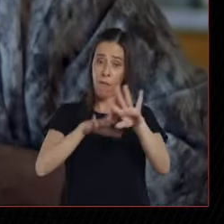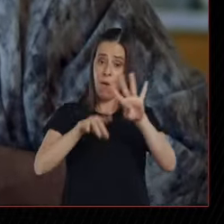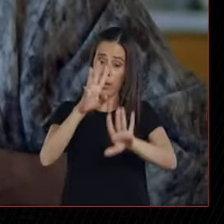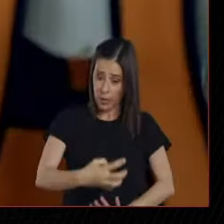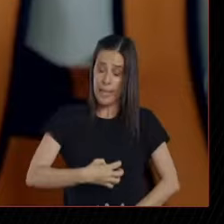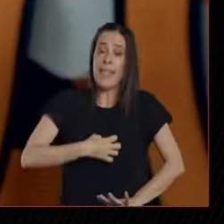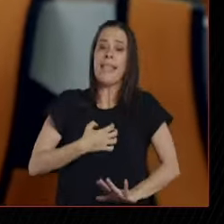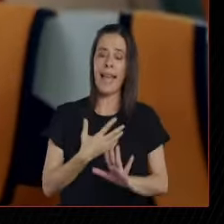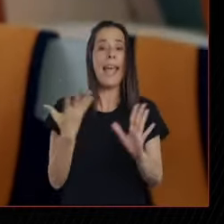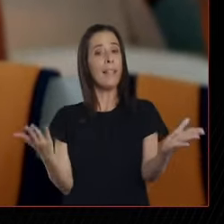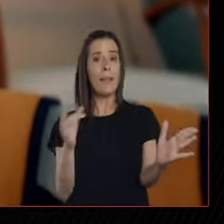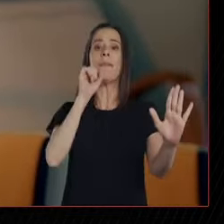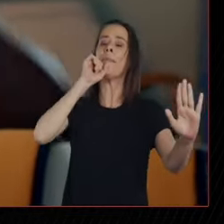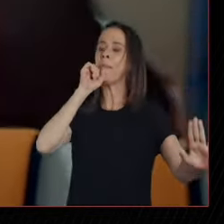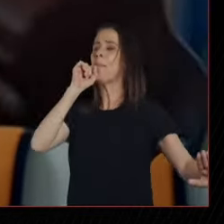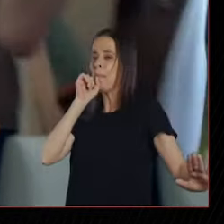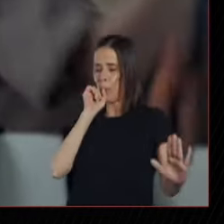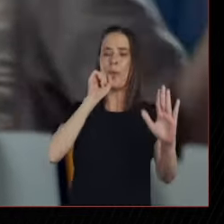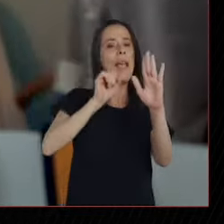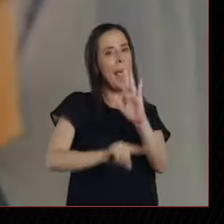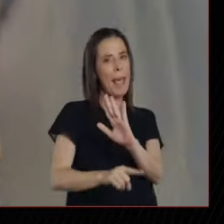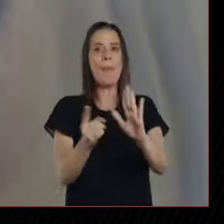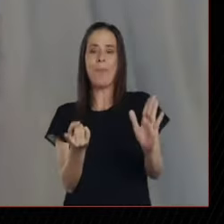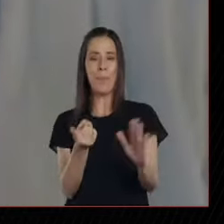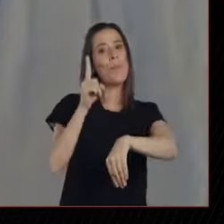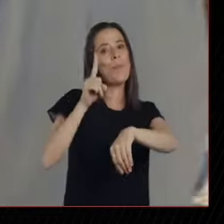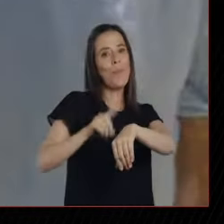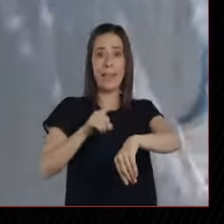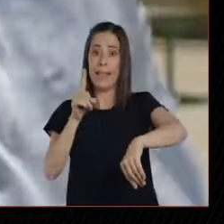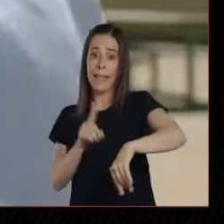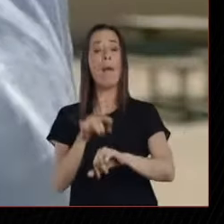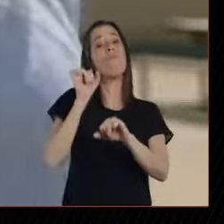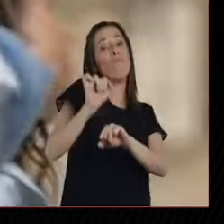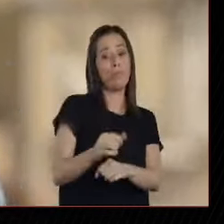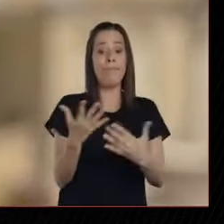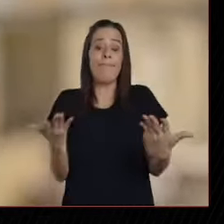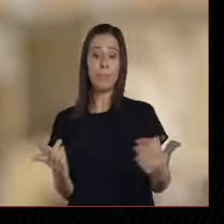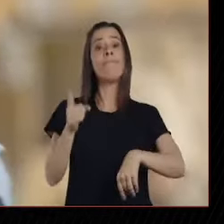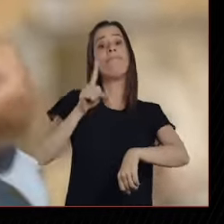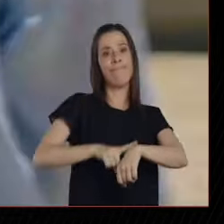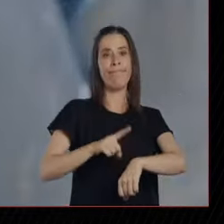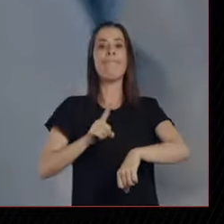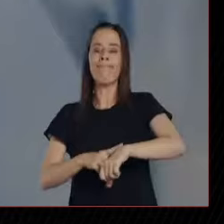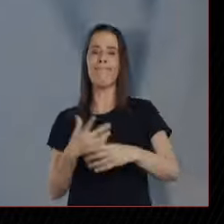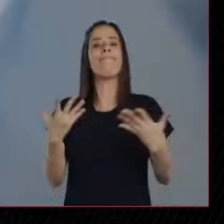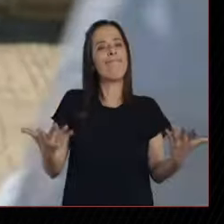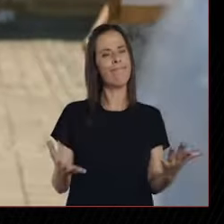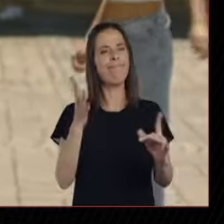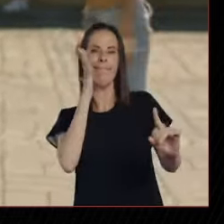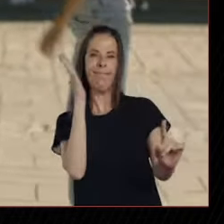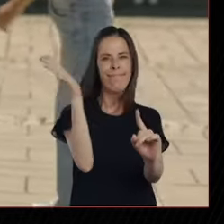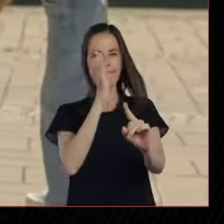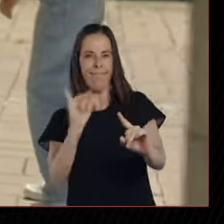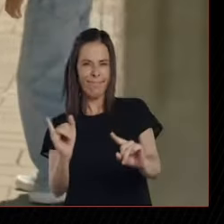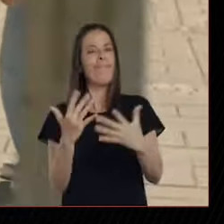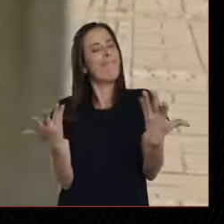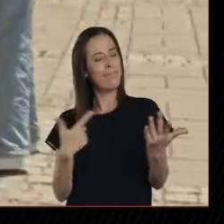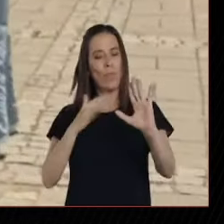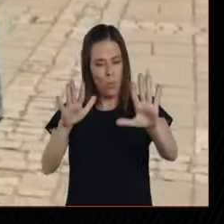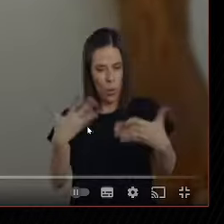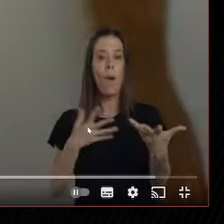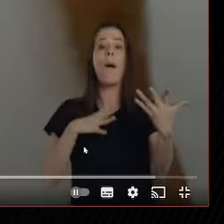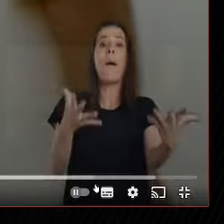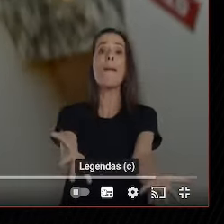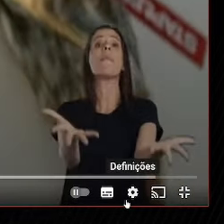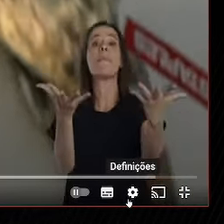o que sentires. Podemos ter tempo. Está bem. Tempo para arriscar.